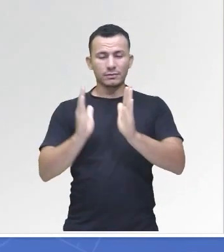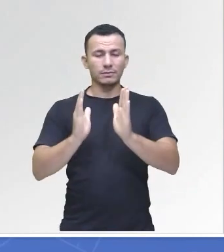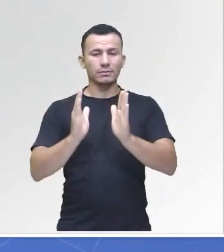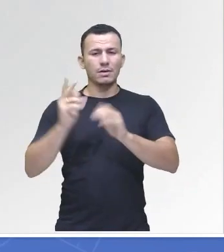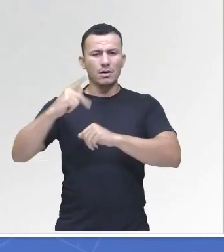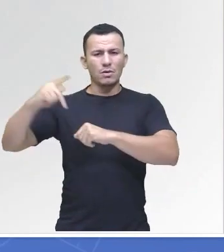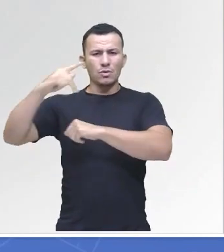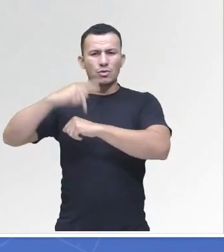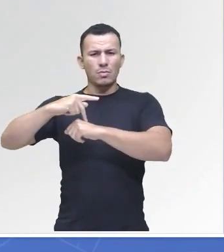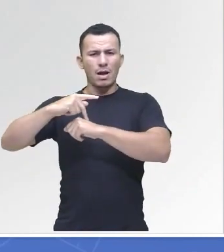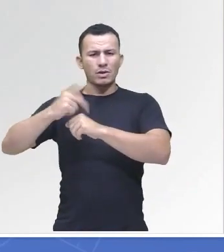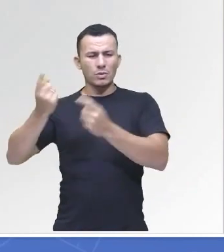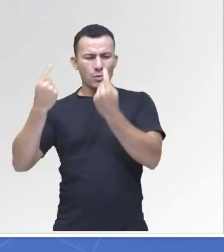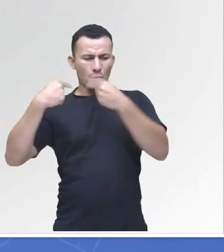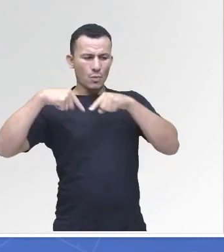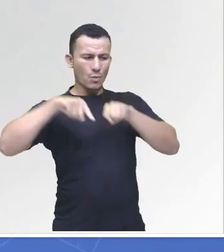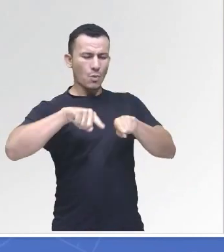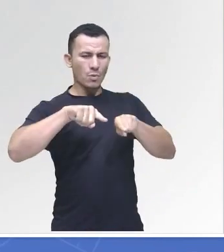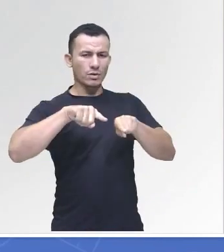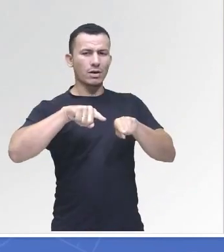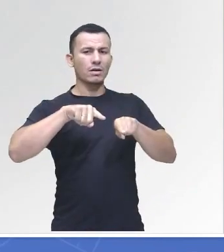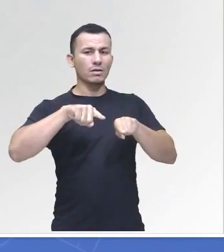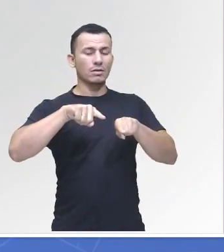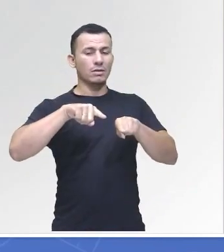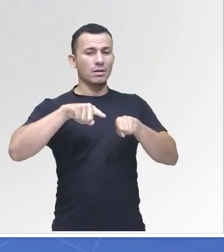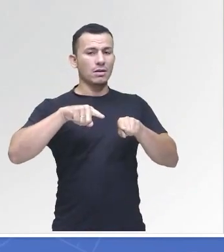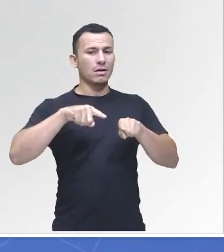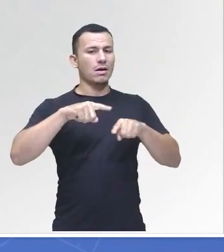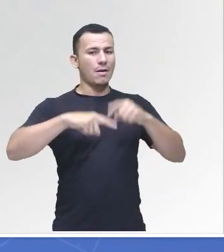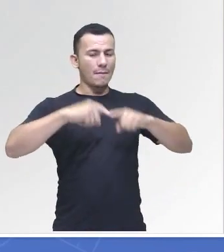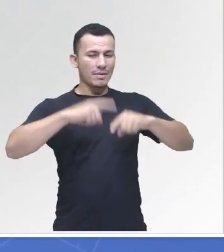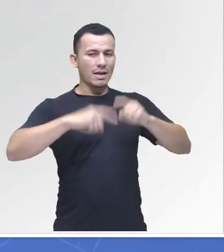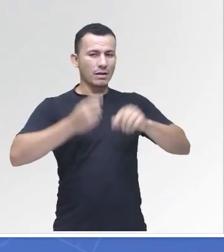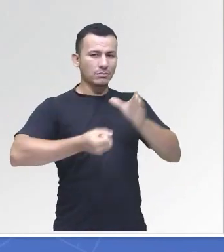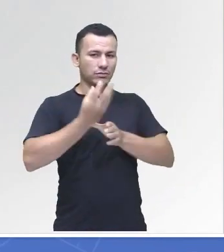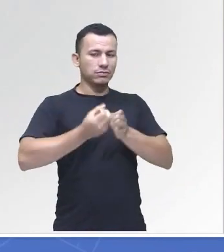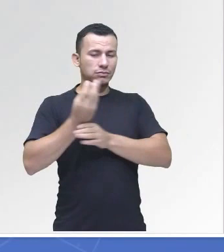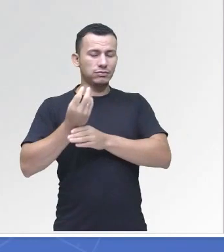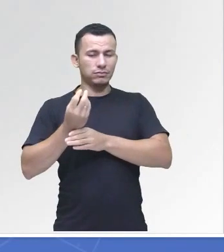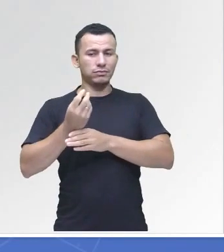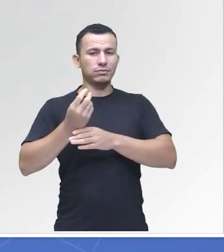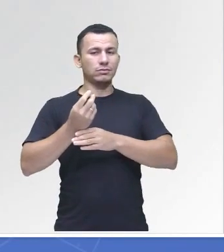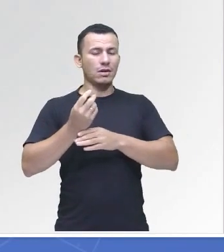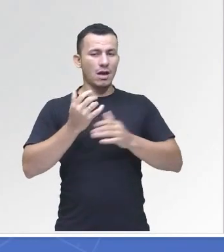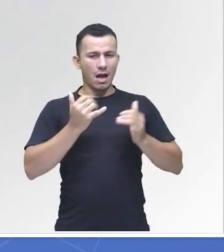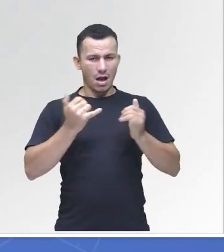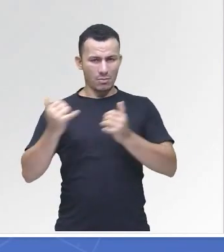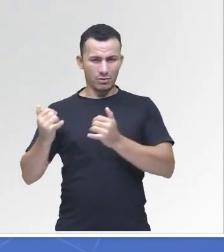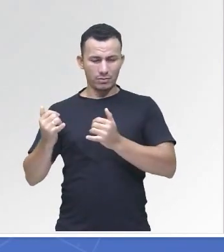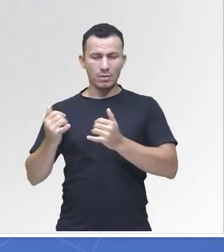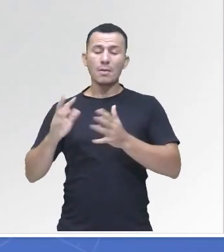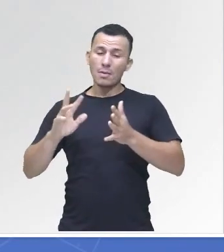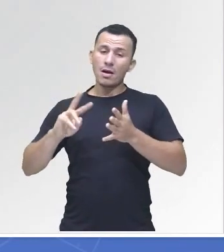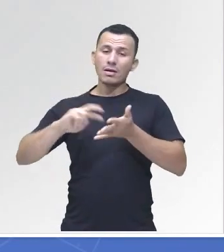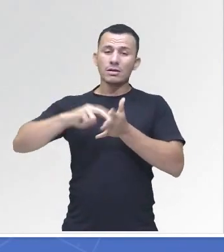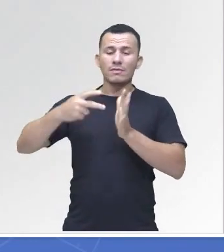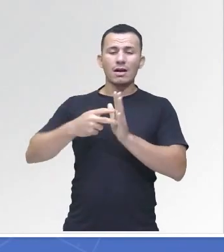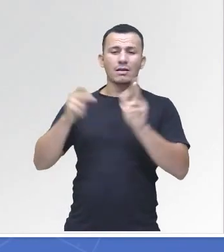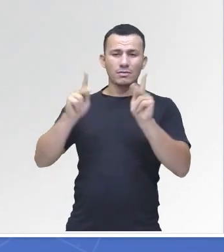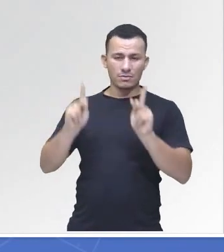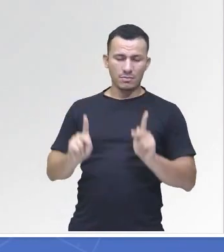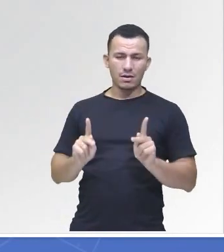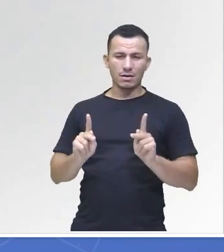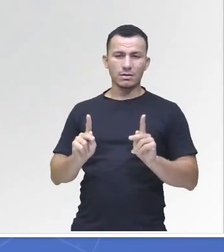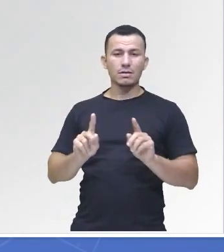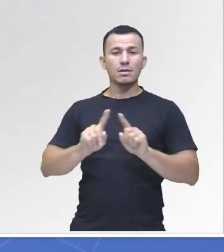se voltar para a produção de armas. E aí a gente denomina esse período de paz armada. E